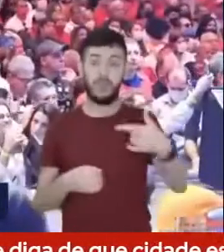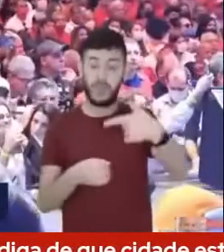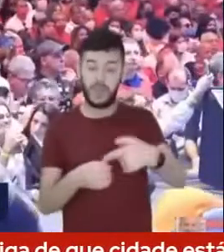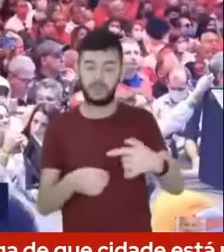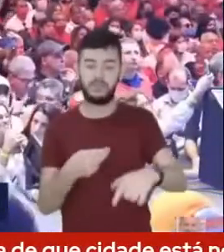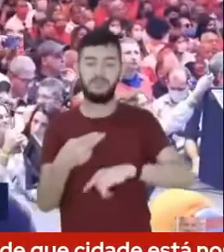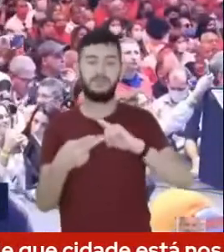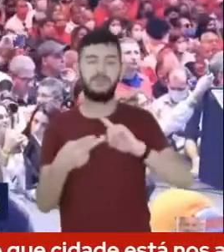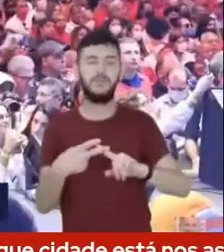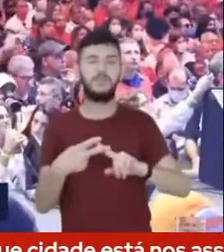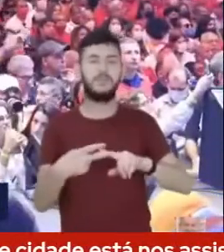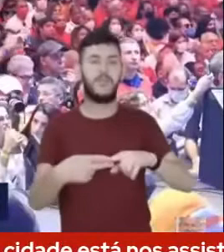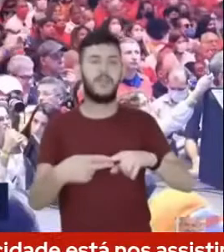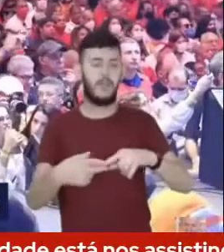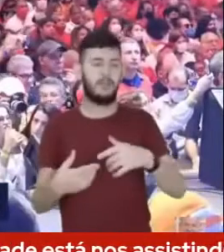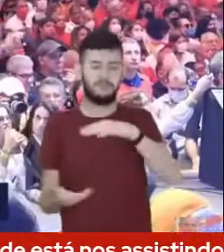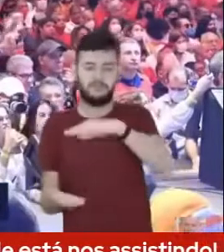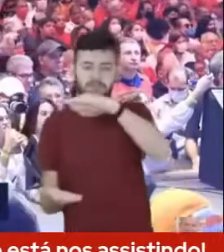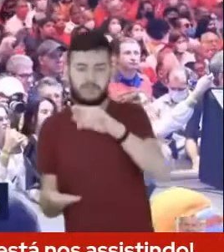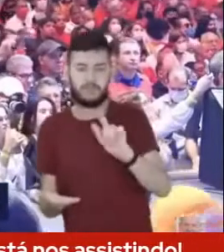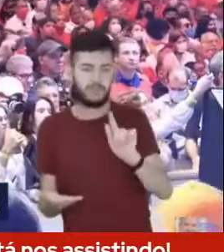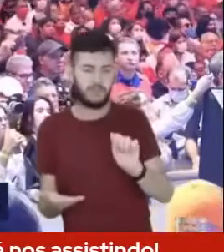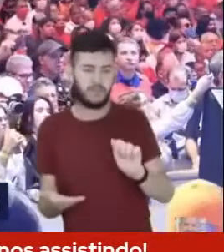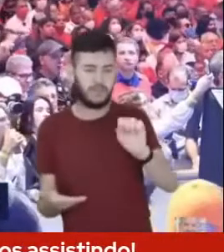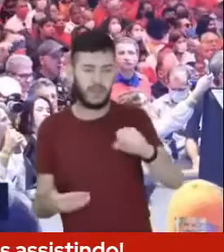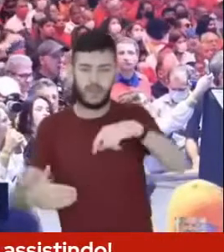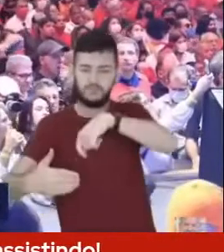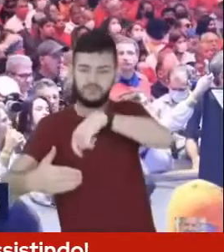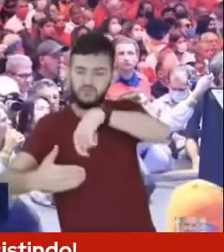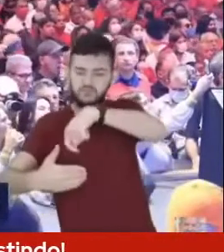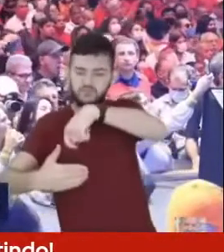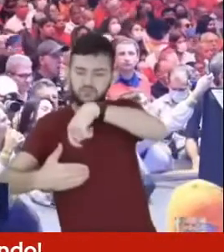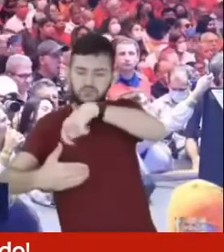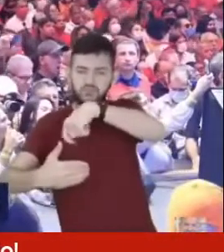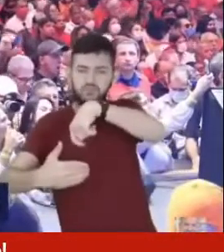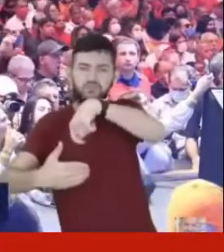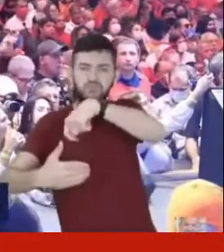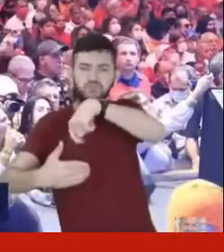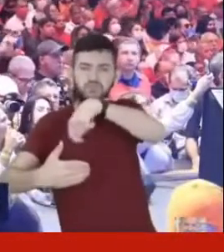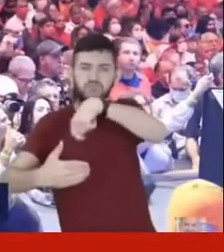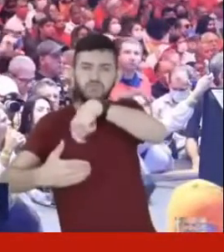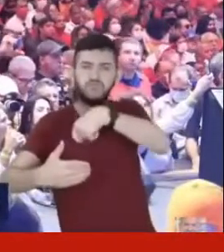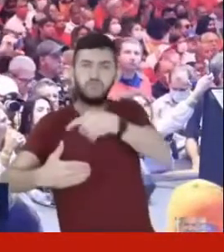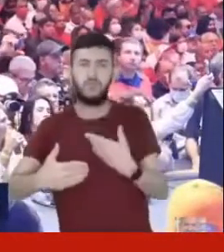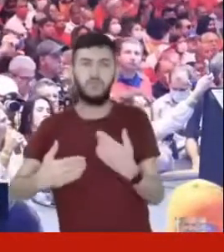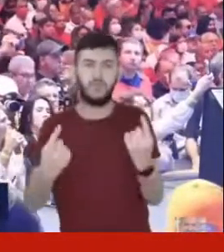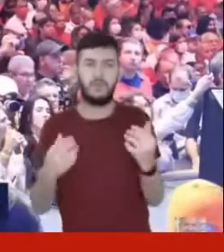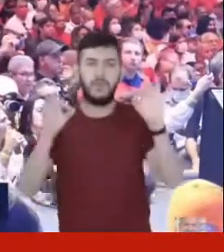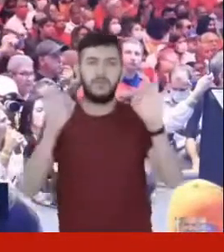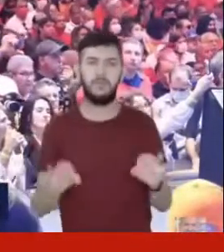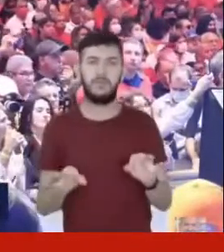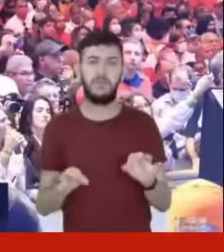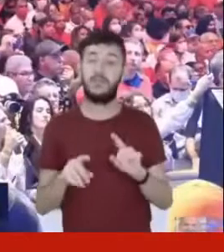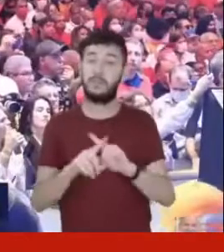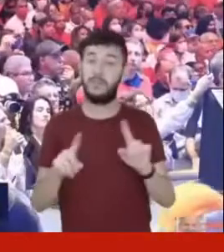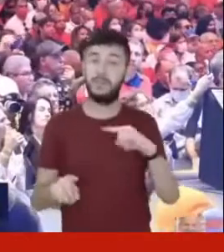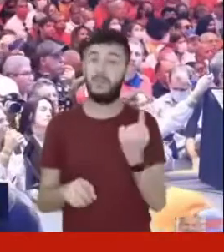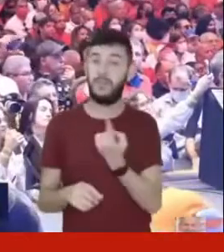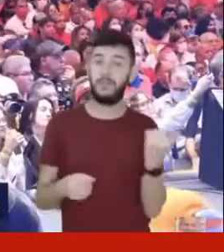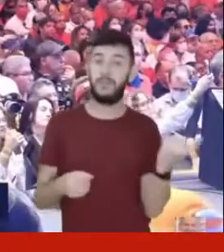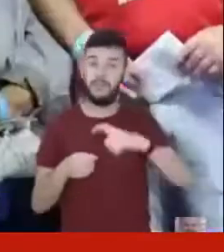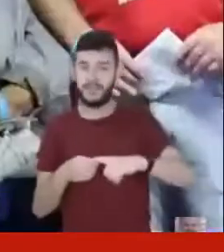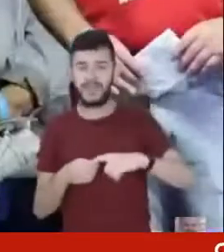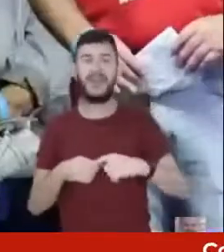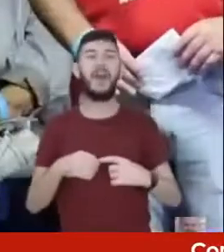2023 teremos de volta essa Petrobras com Lula presidente, Geraldo Alckmin vice-presidente, para o